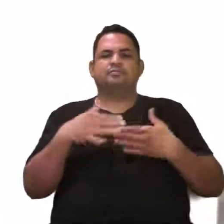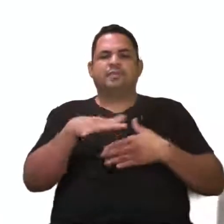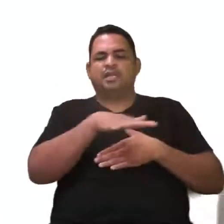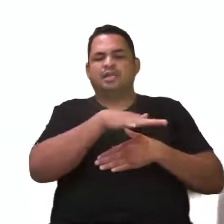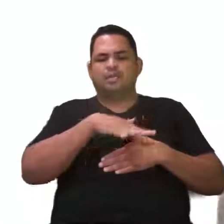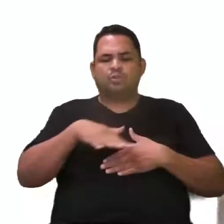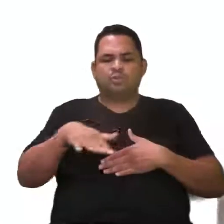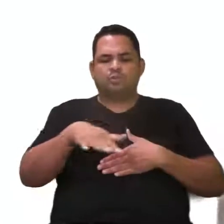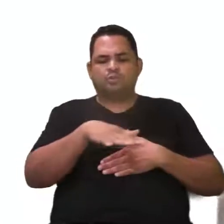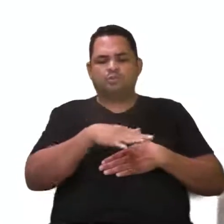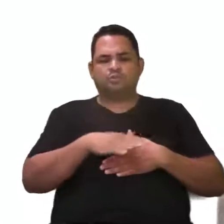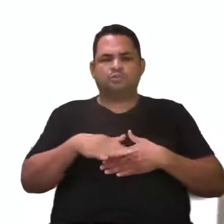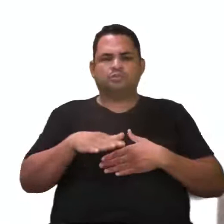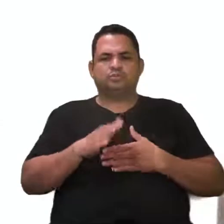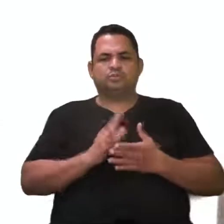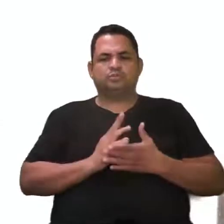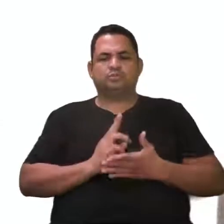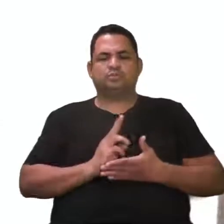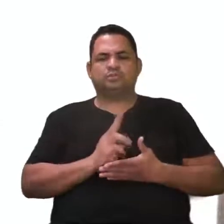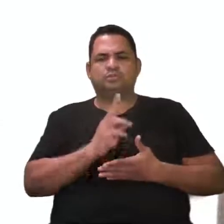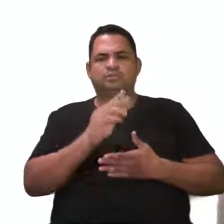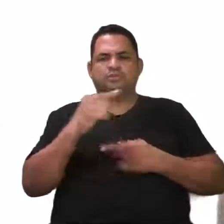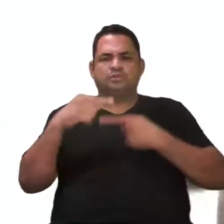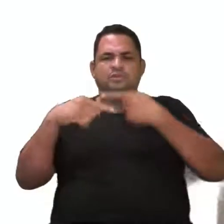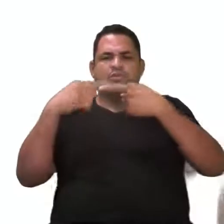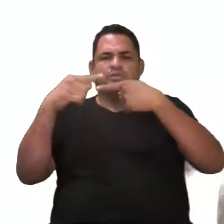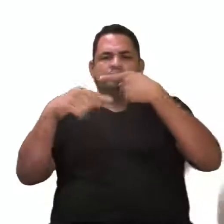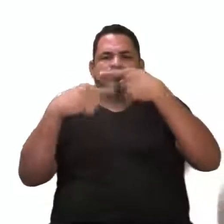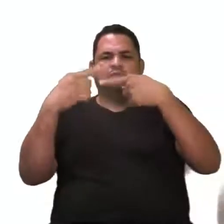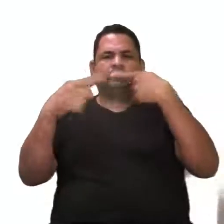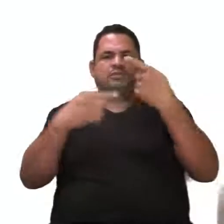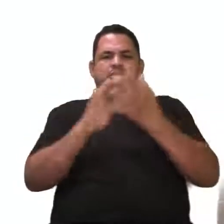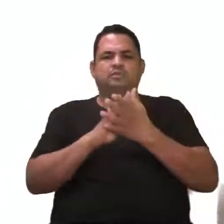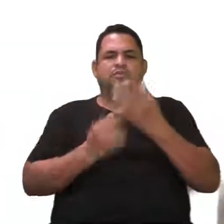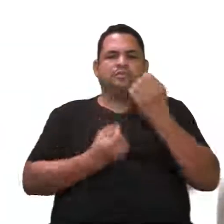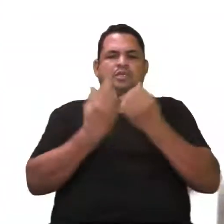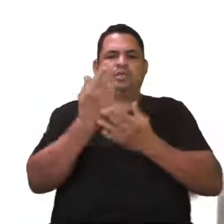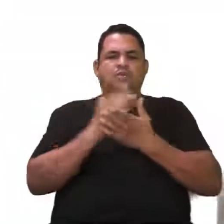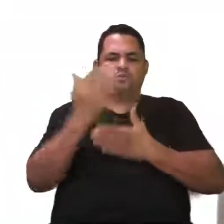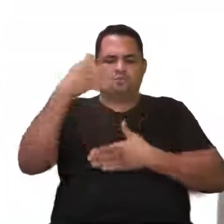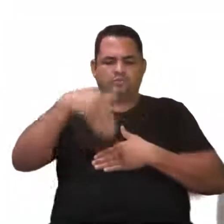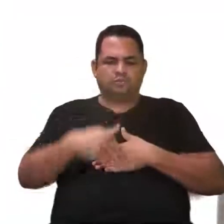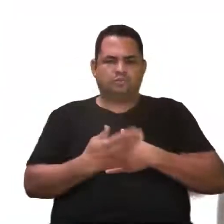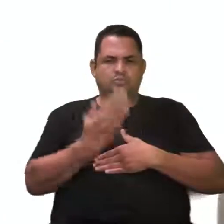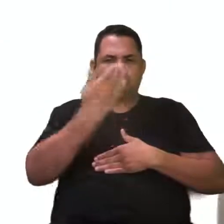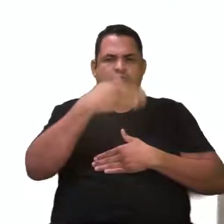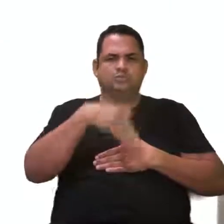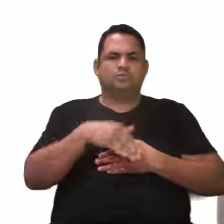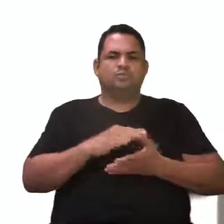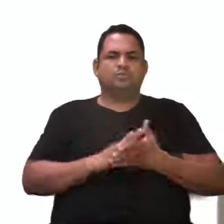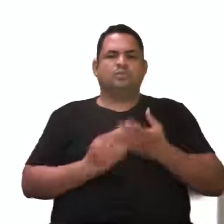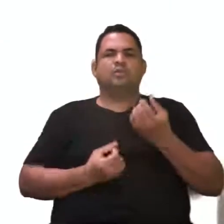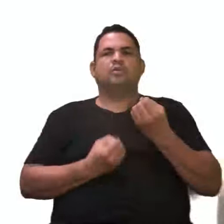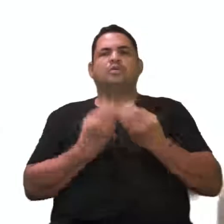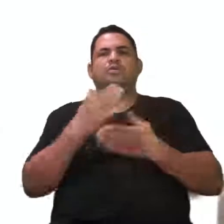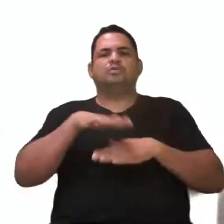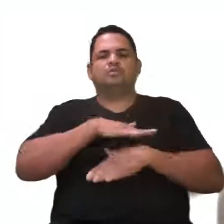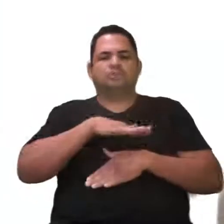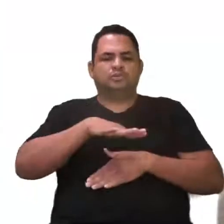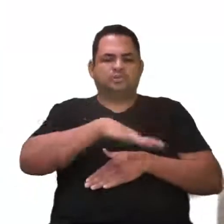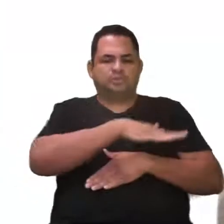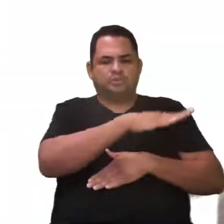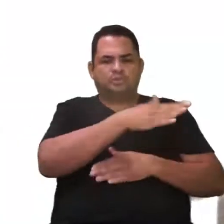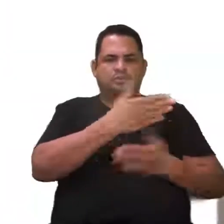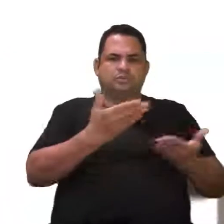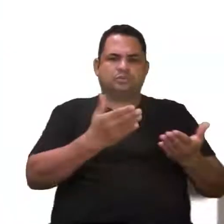desse processo evolutivo, alguns golfinhos ou alguns répteis, no